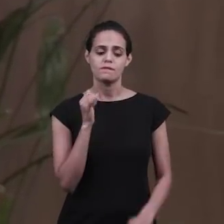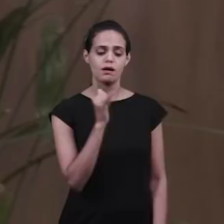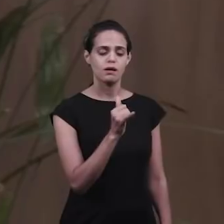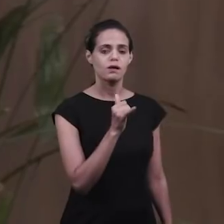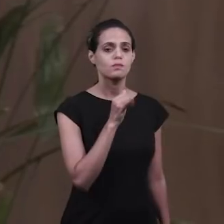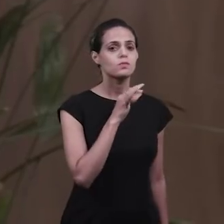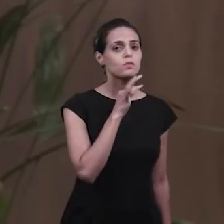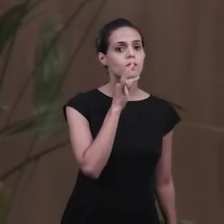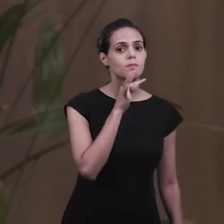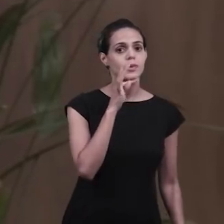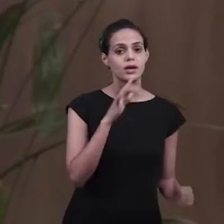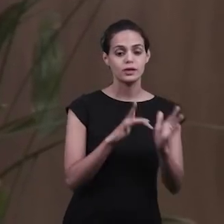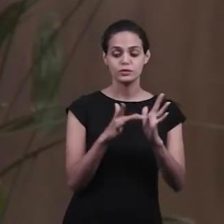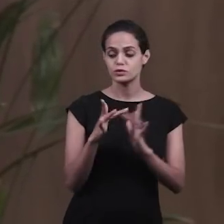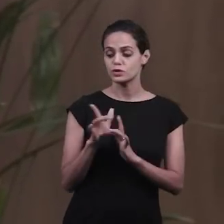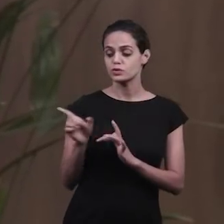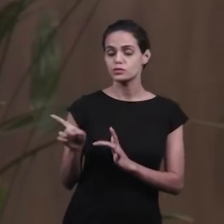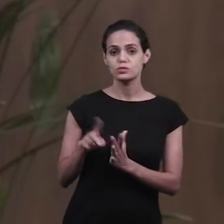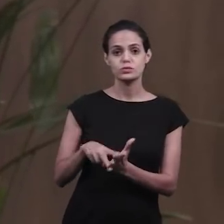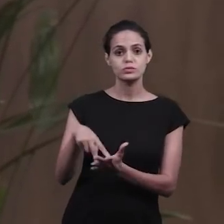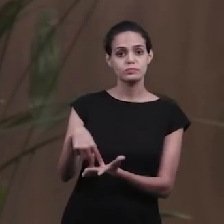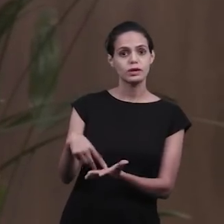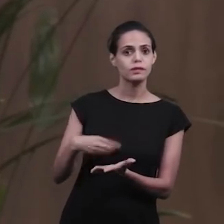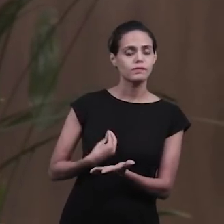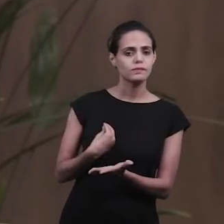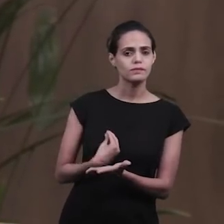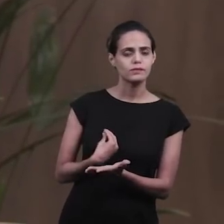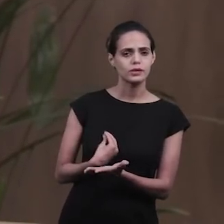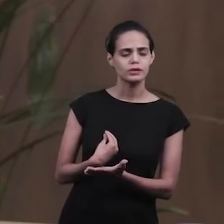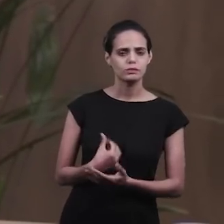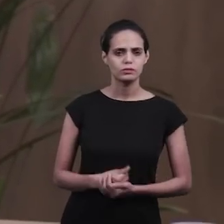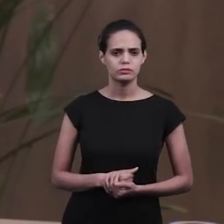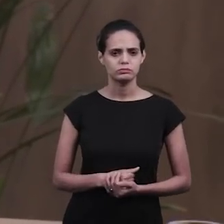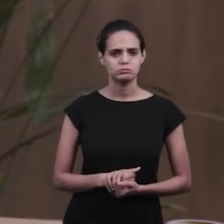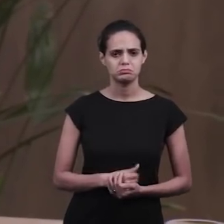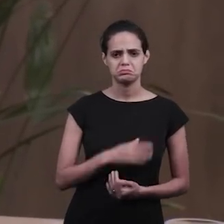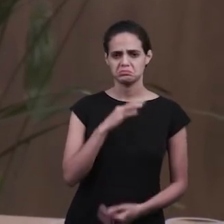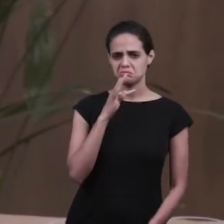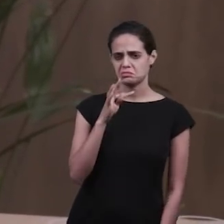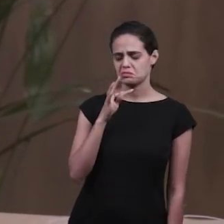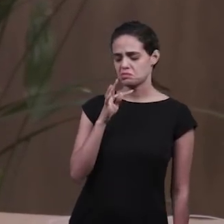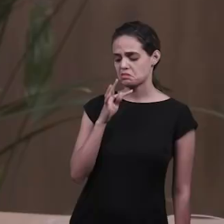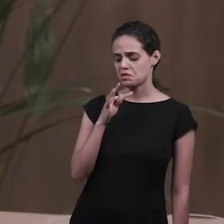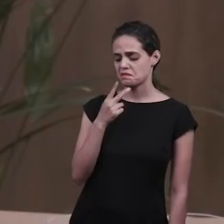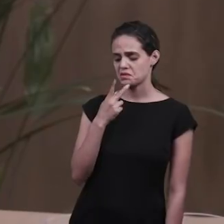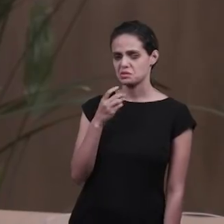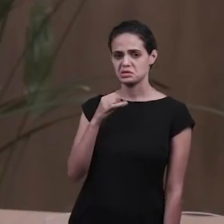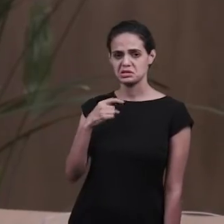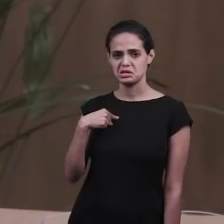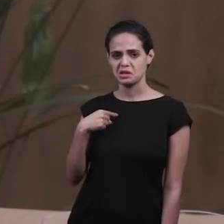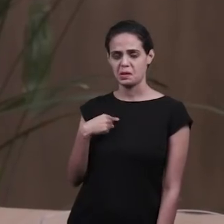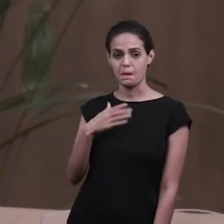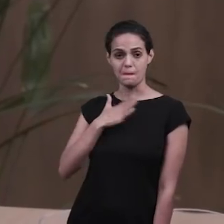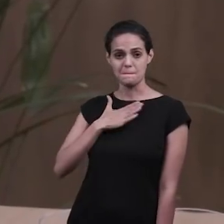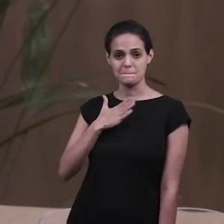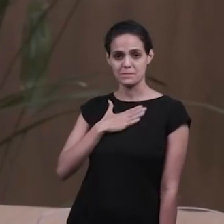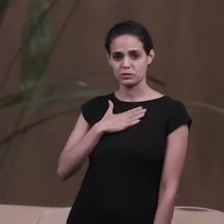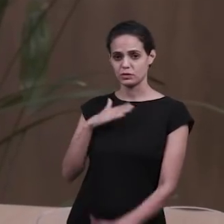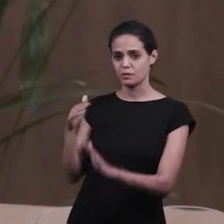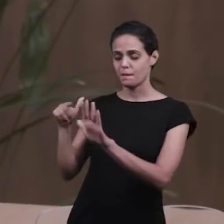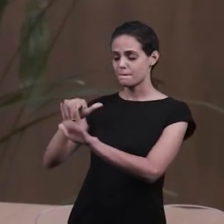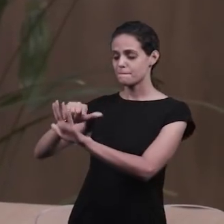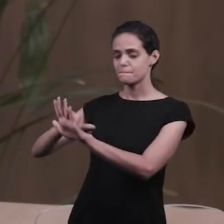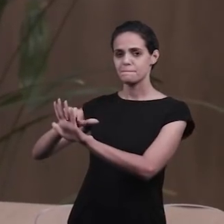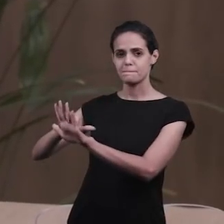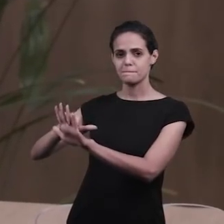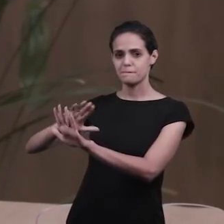que Jesus estava vivo. Então ele disse assim, se eu não colocar o meu dedo na mão dele,